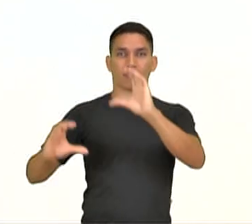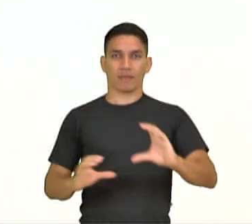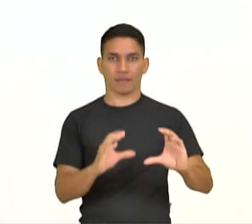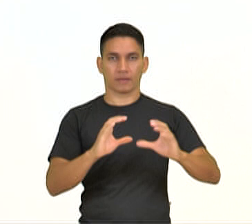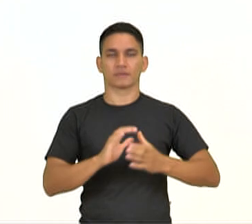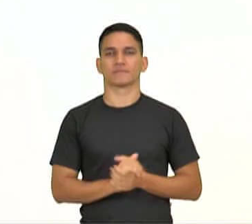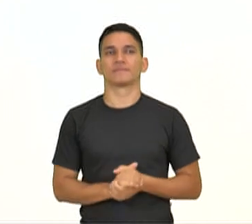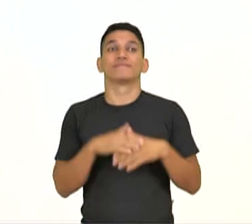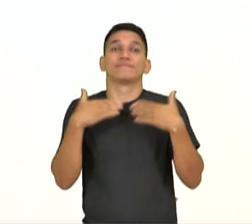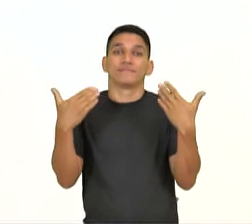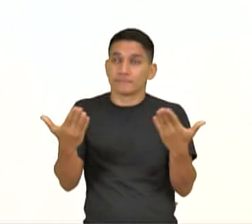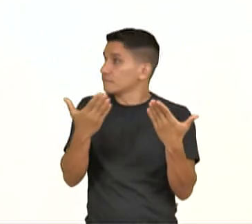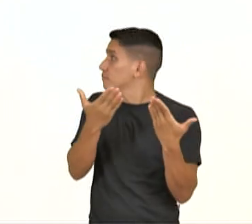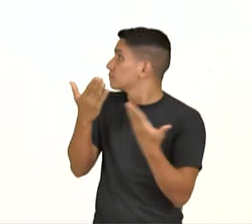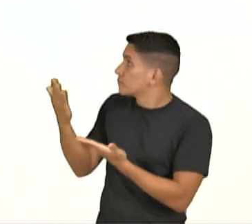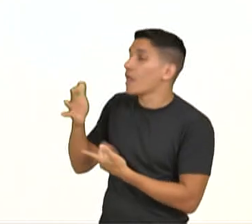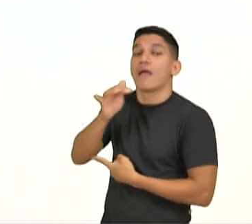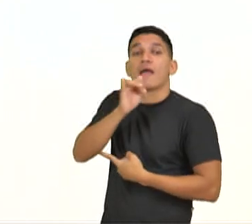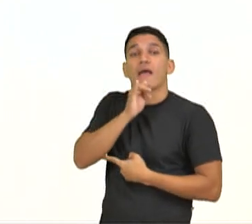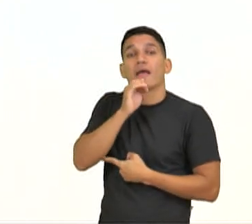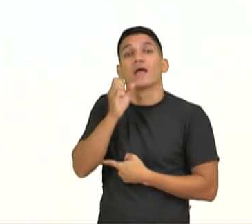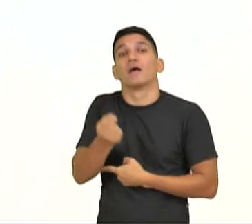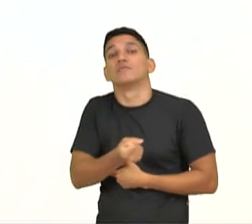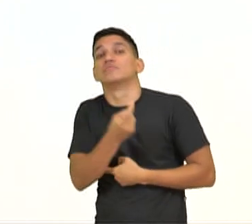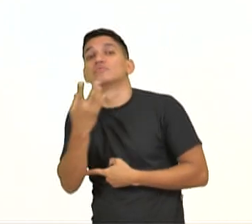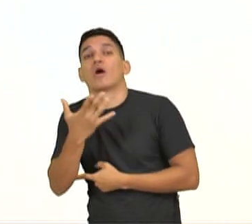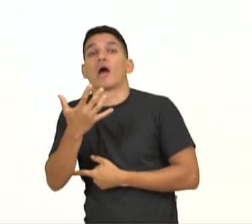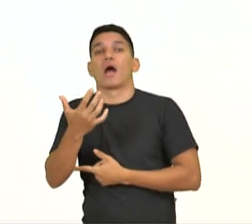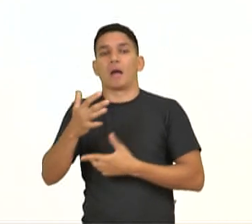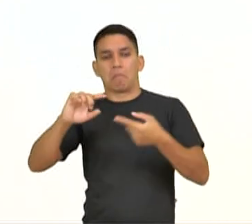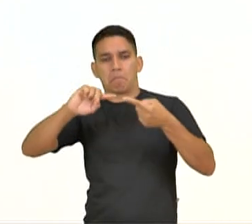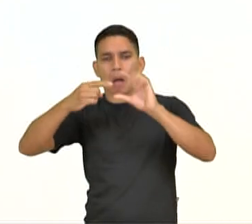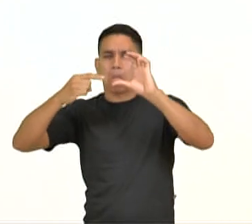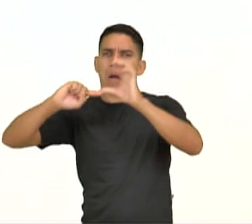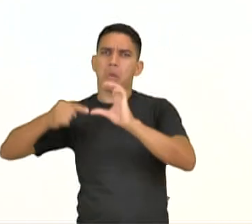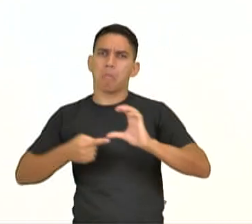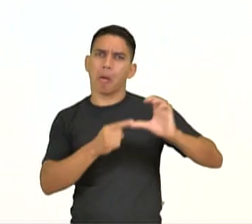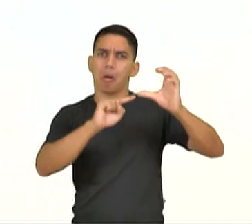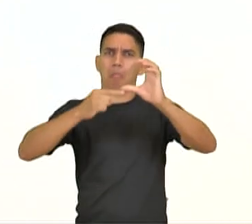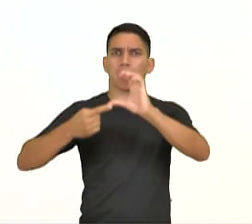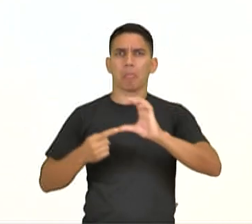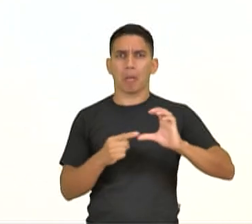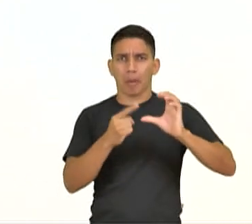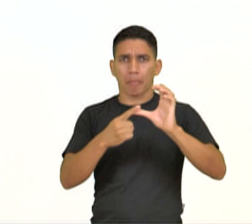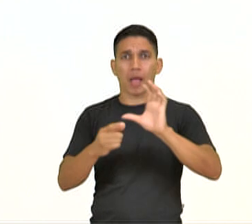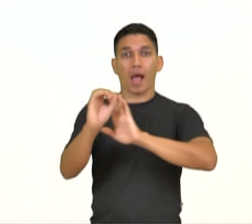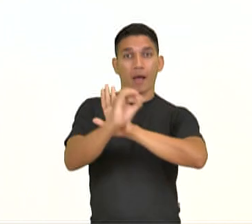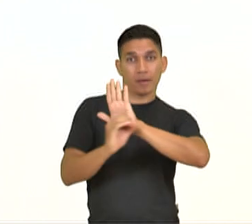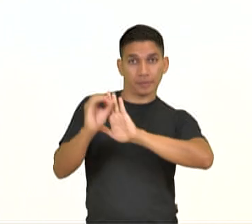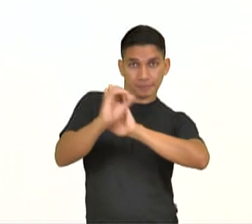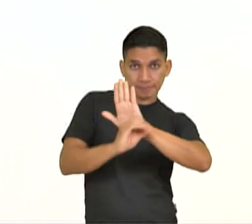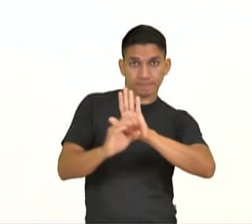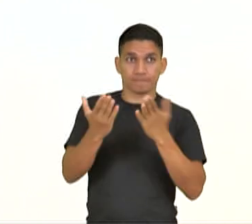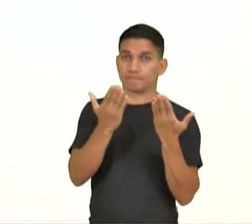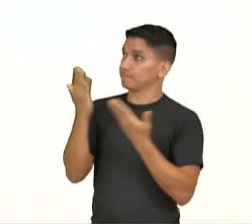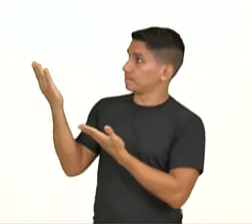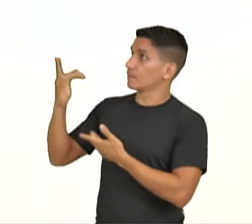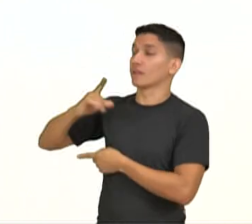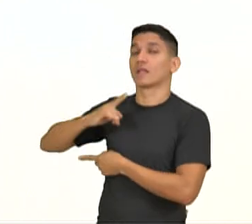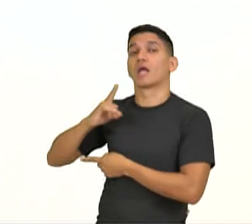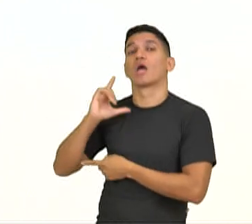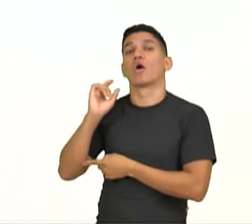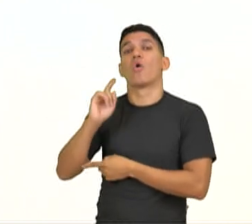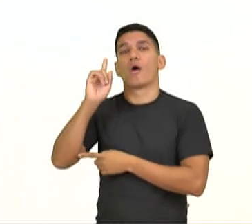bem. Então, aqui nós temos exemplos de cadeias químicas, cadeias carbônicas aromáticas. Nós temos aqui